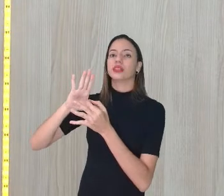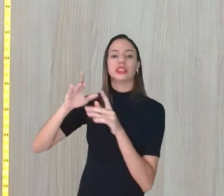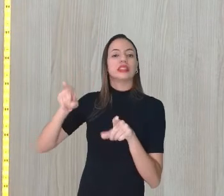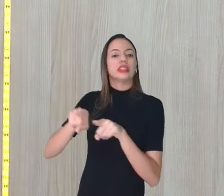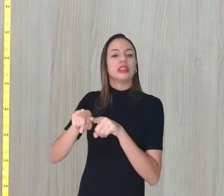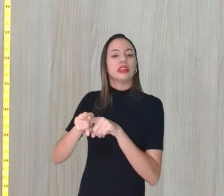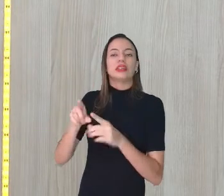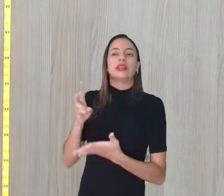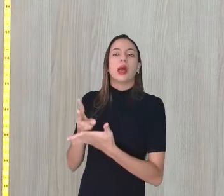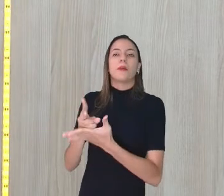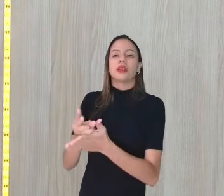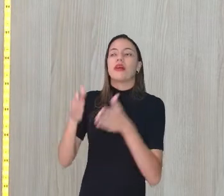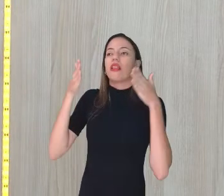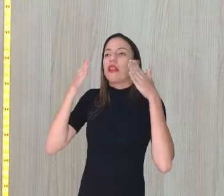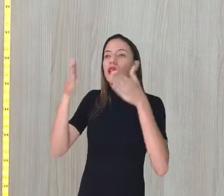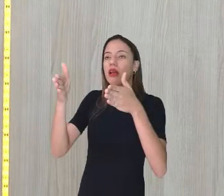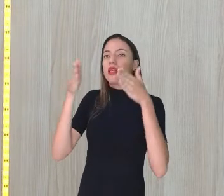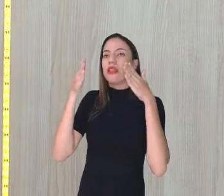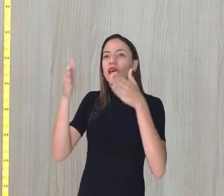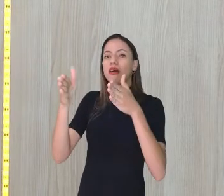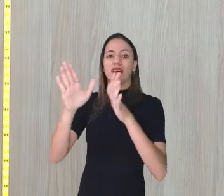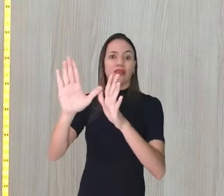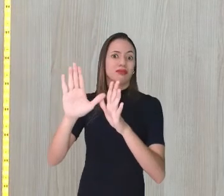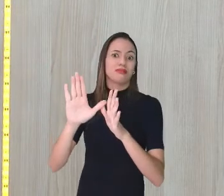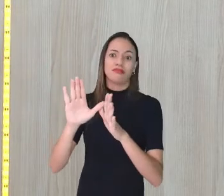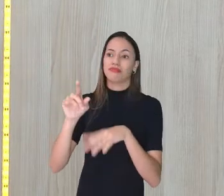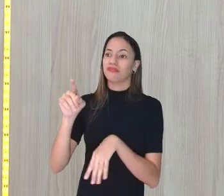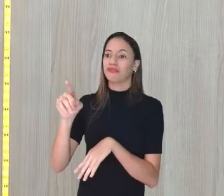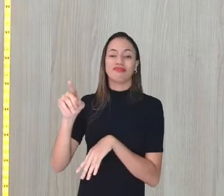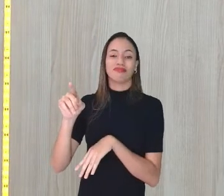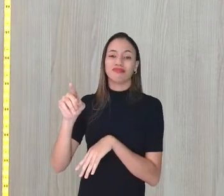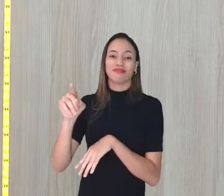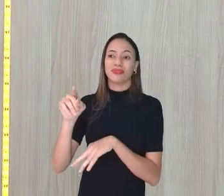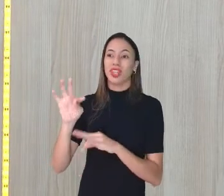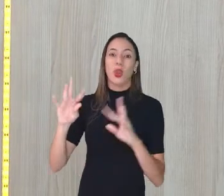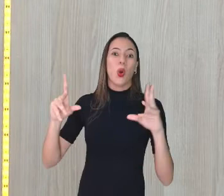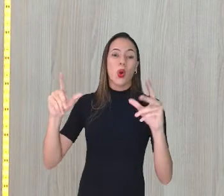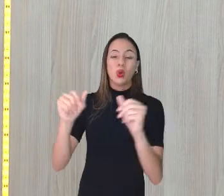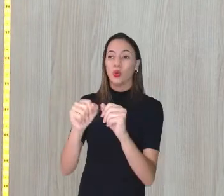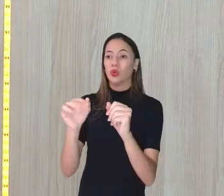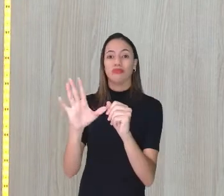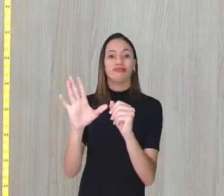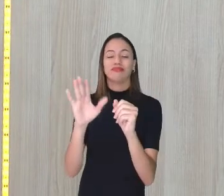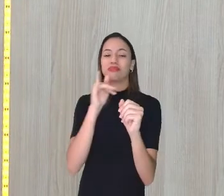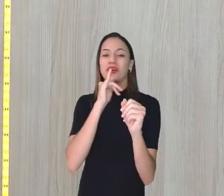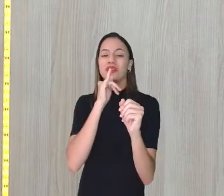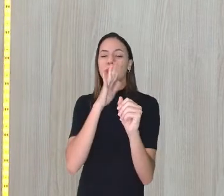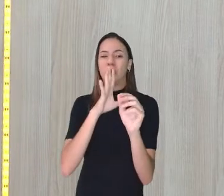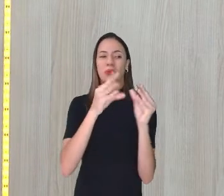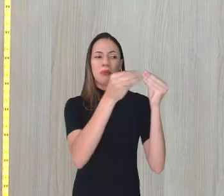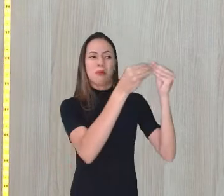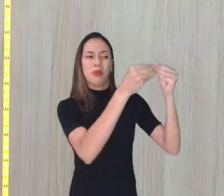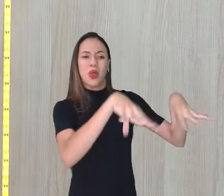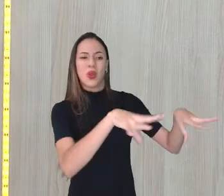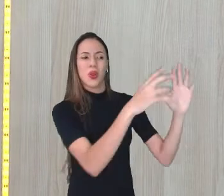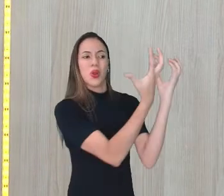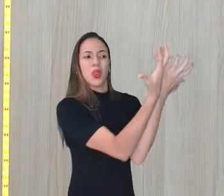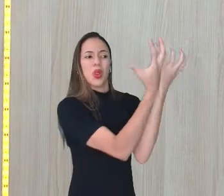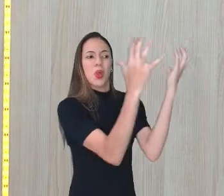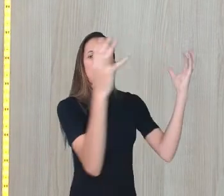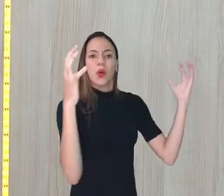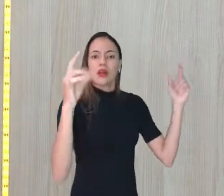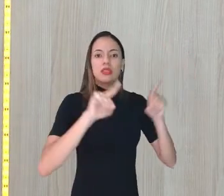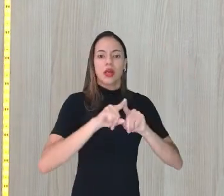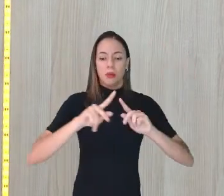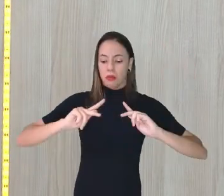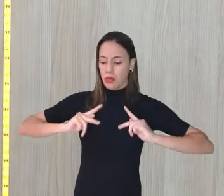os valores, né, estão bem distorcidos, bem desconectados com a natureza, desconectados com o indivíduo,